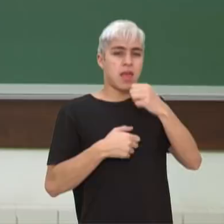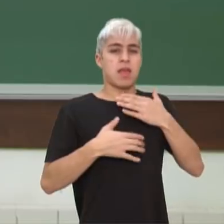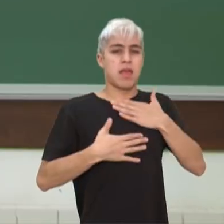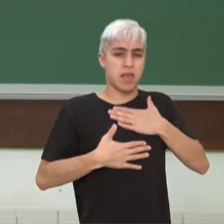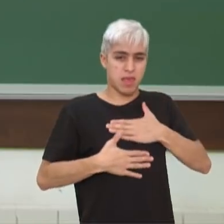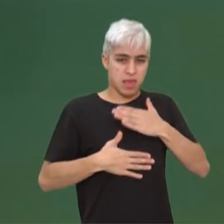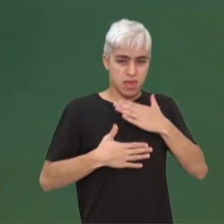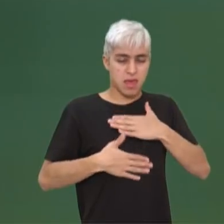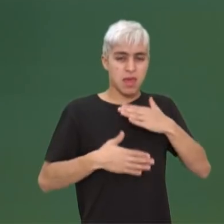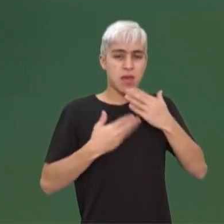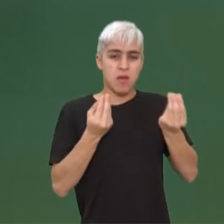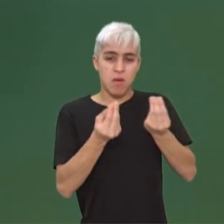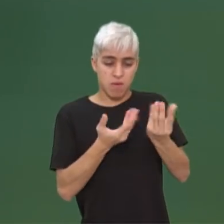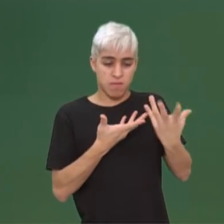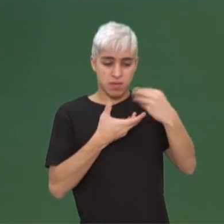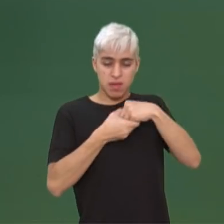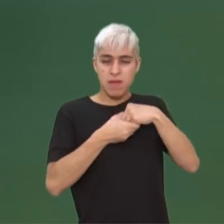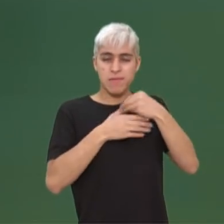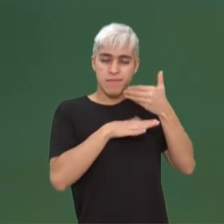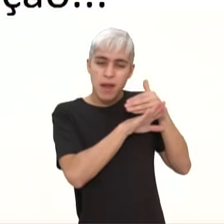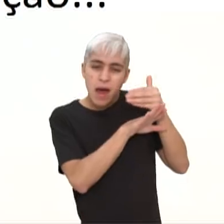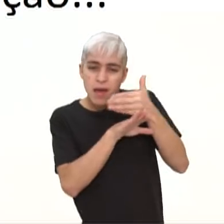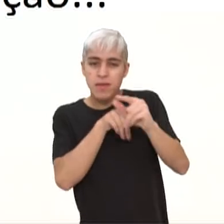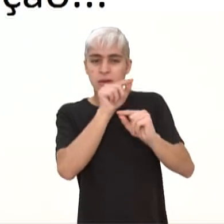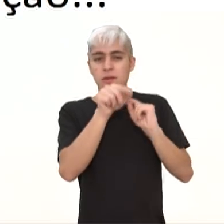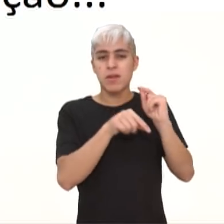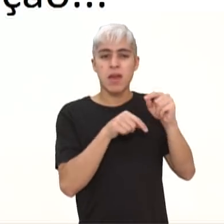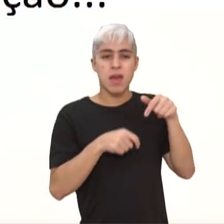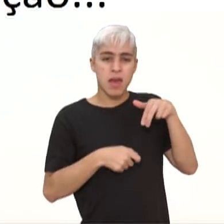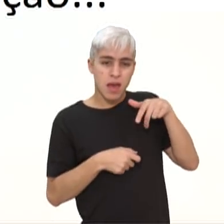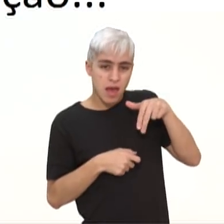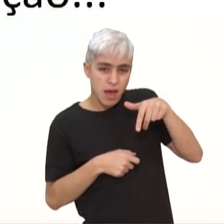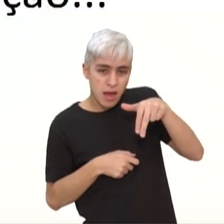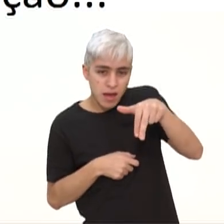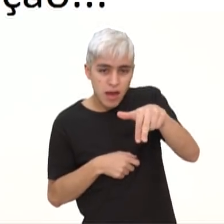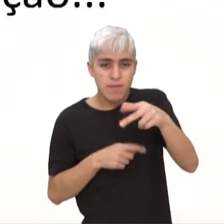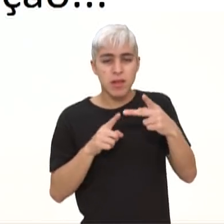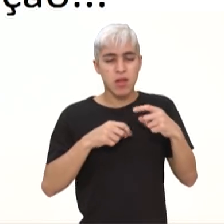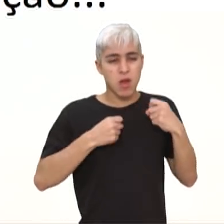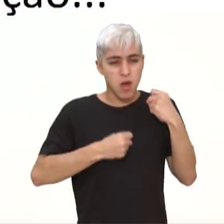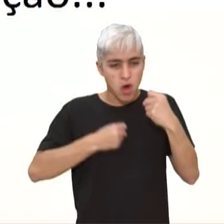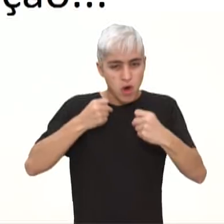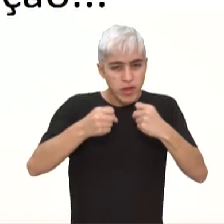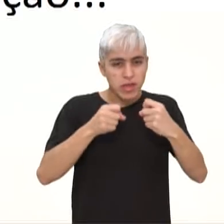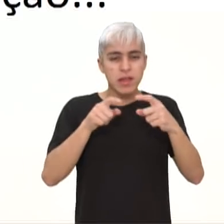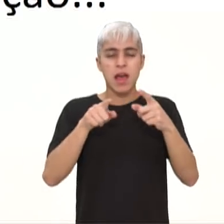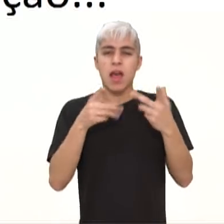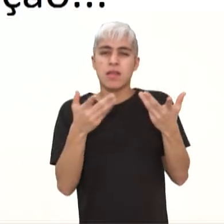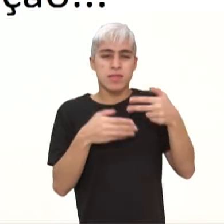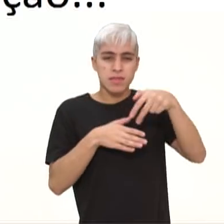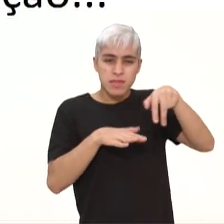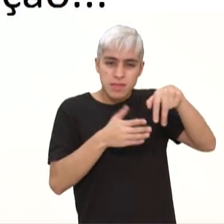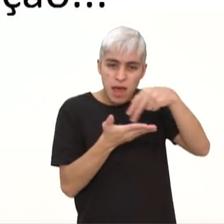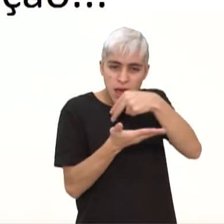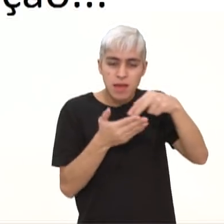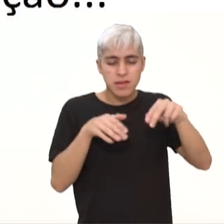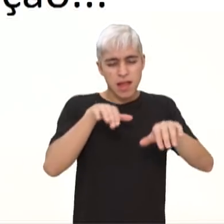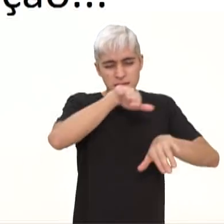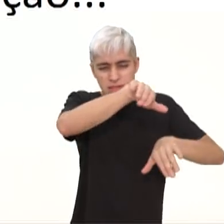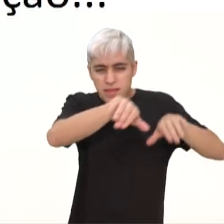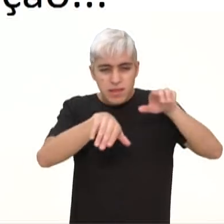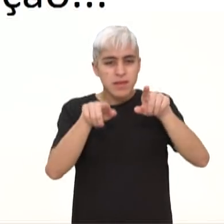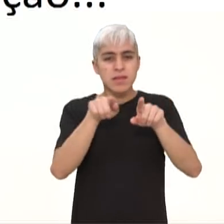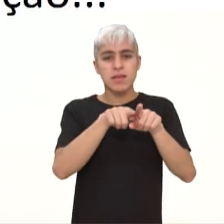essas práticas físicas são a caminhada, a corrida, a dança, a natação e o